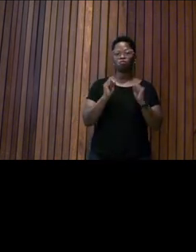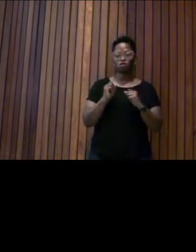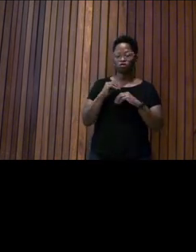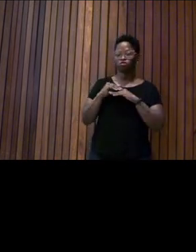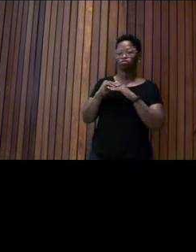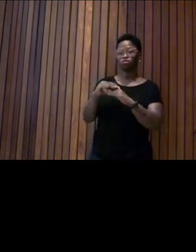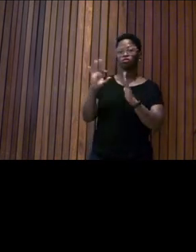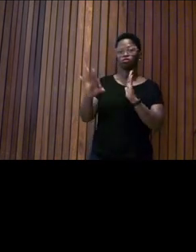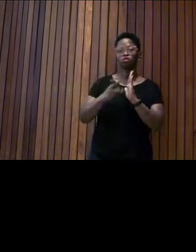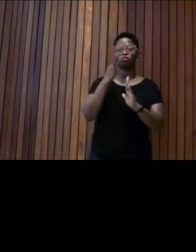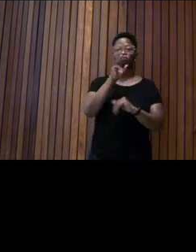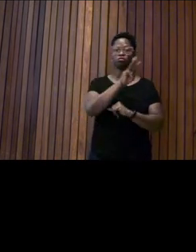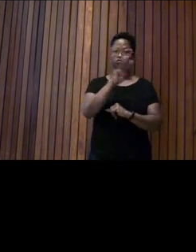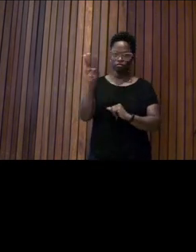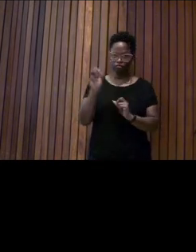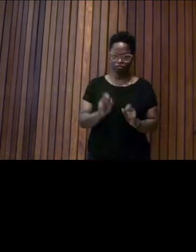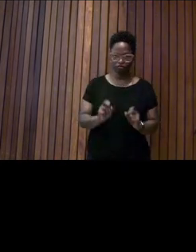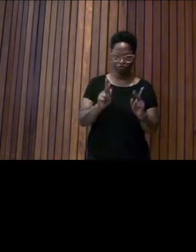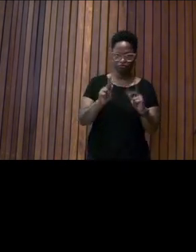se inscrever pelo site.